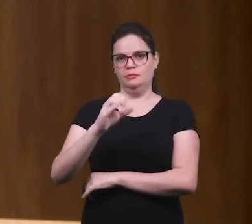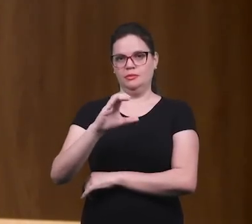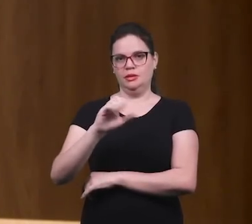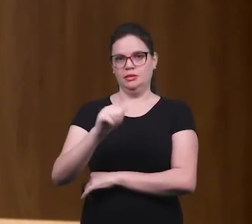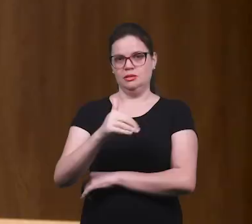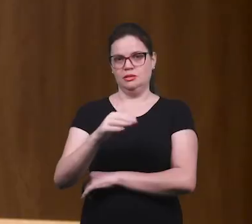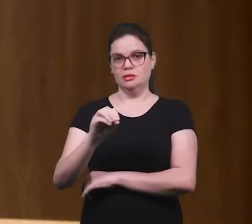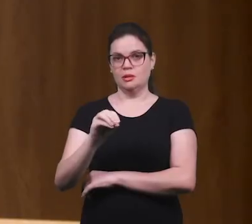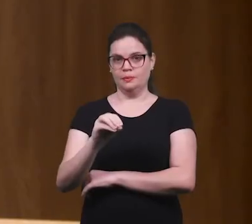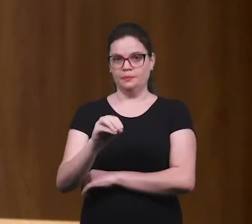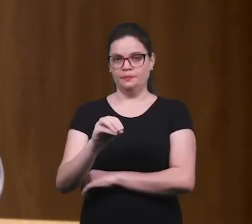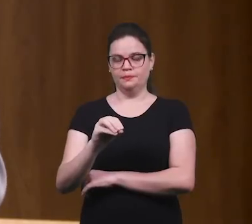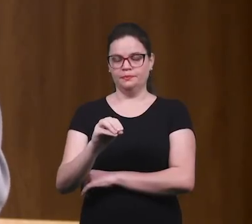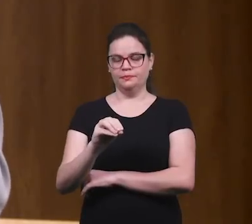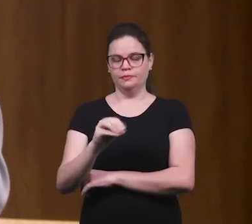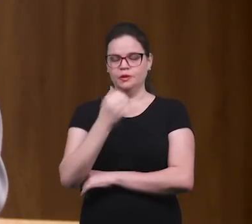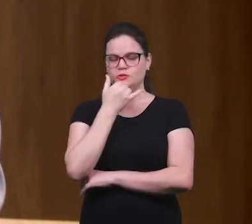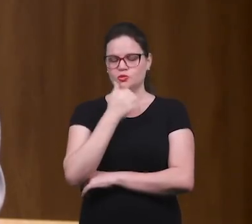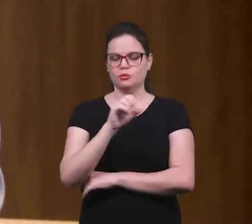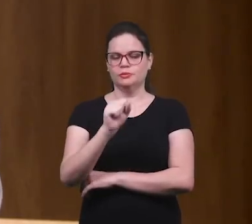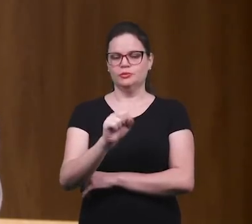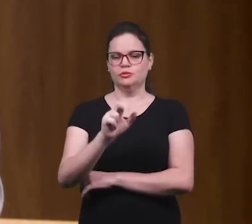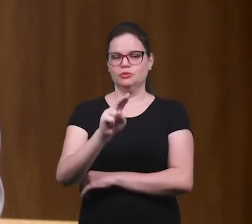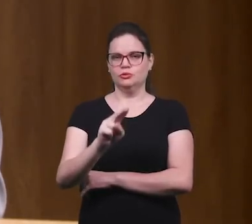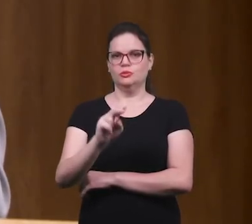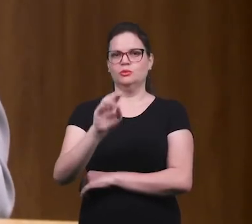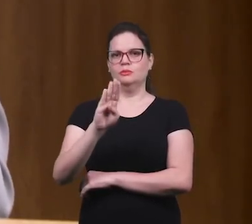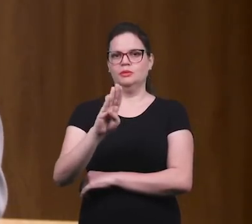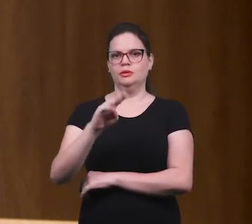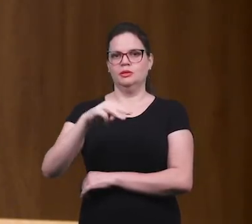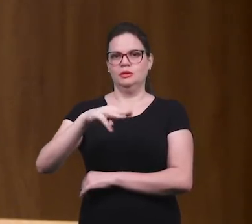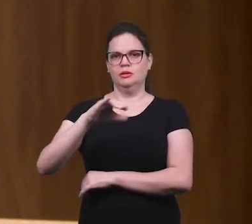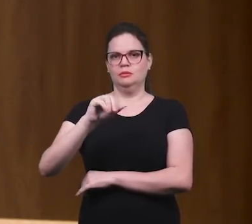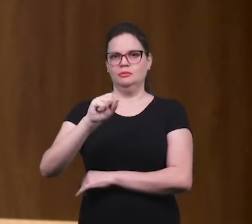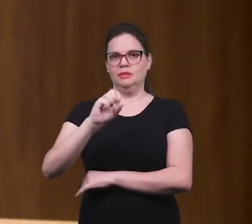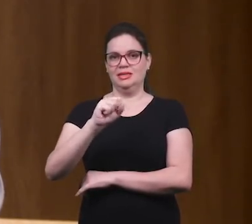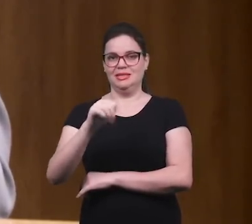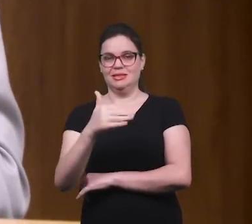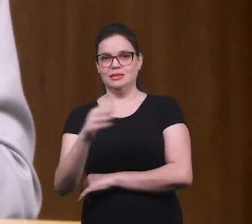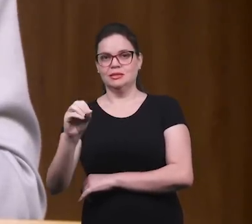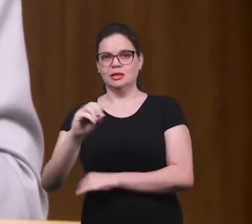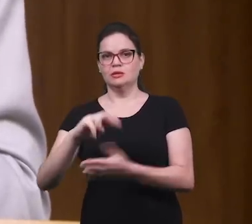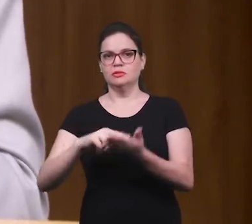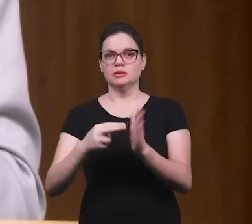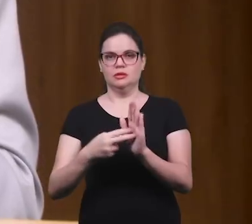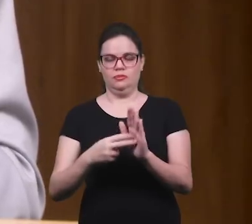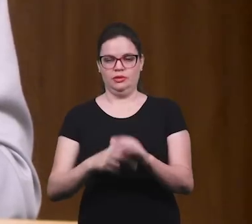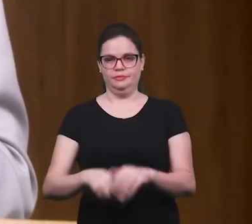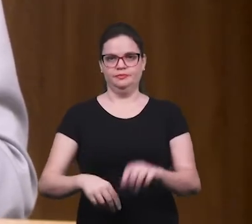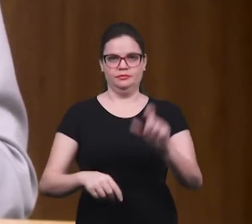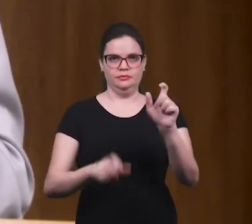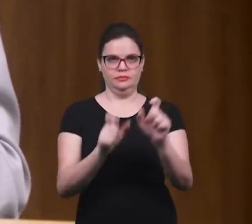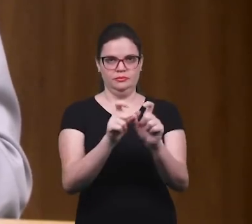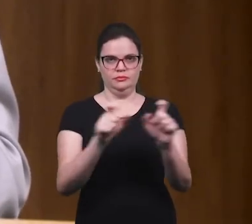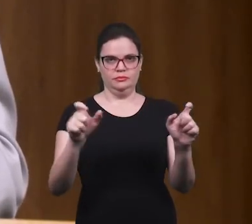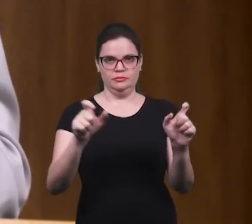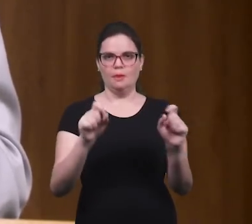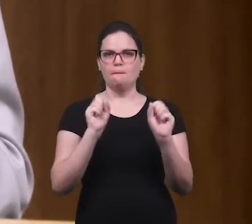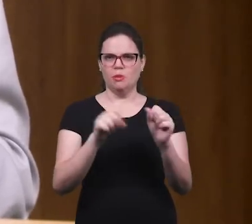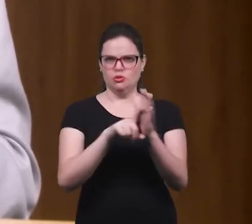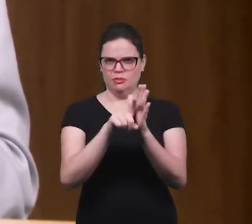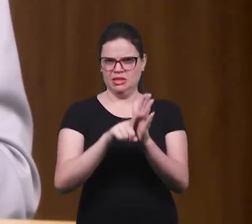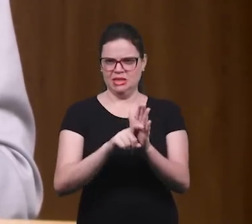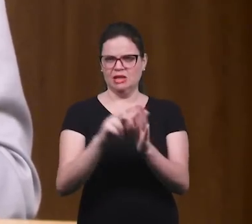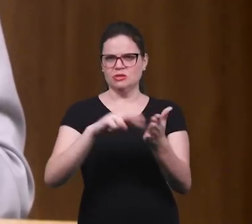submissa ao seu marido. Olha, qual é a origem dessa palavra? Submissão vem de missão. Podem pesquisar em qualquer